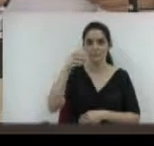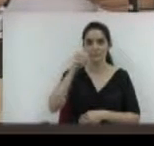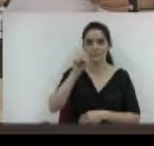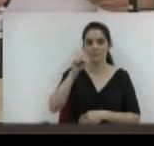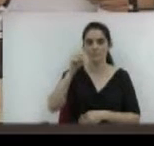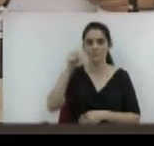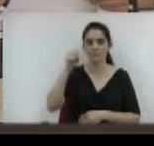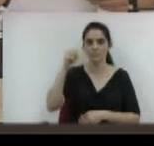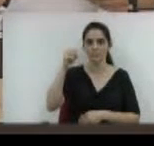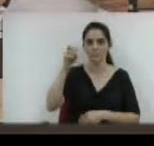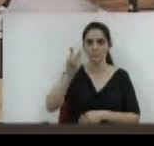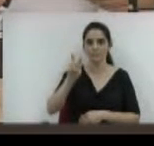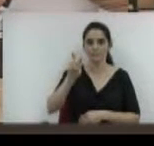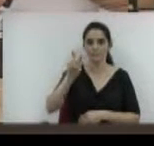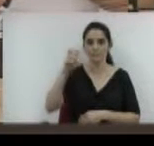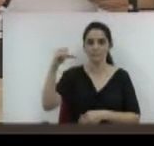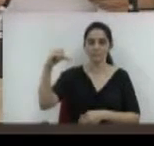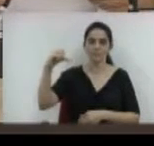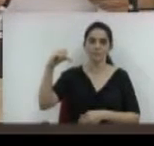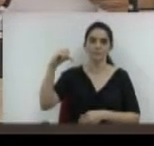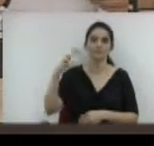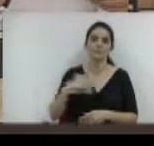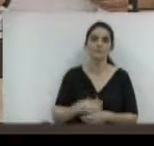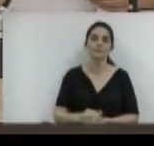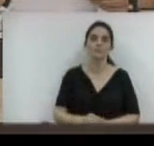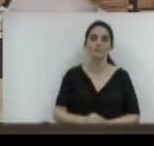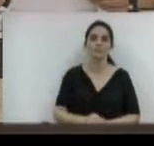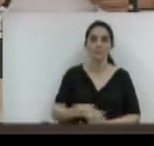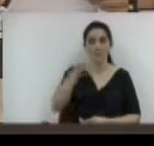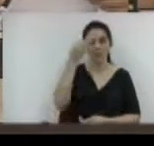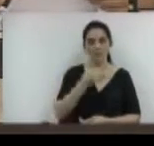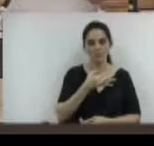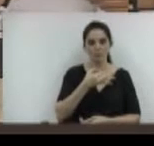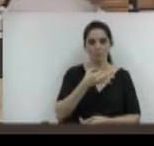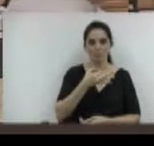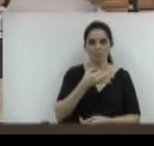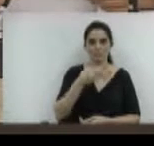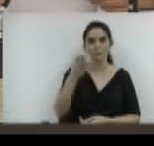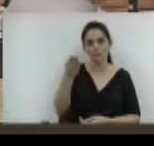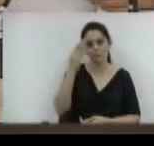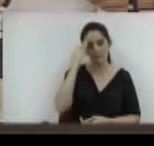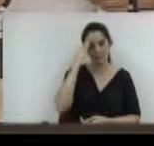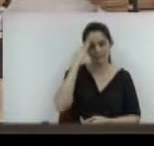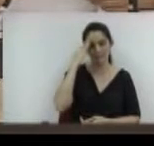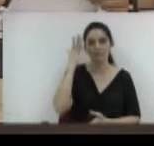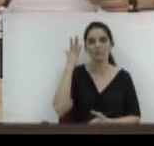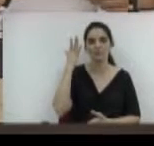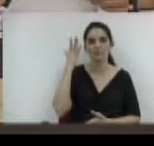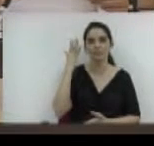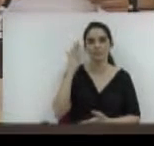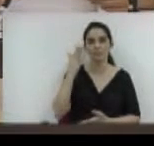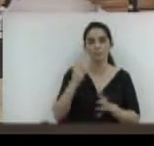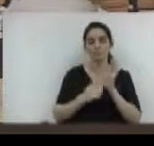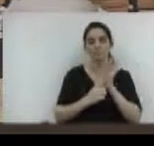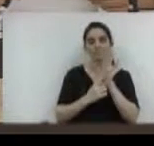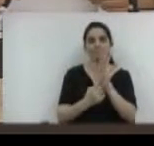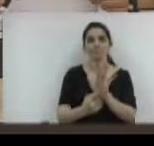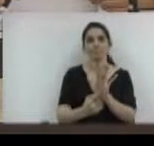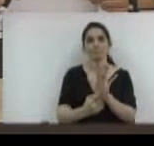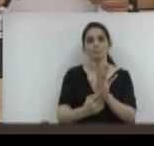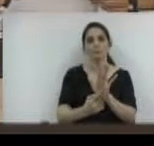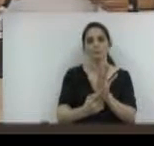e 859. Certa do entendimento e compreensão de Vossa Excelência, apresento nesse ensejo